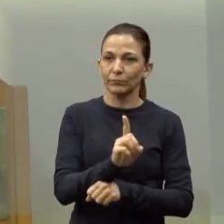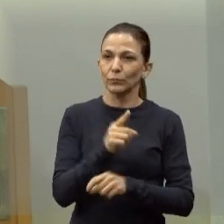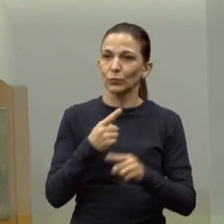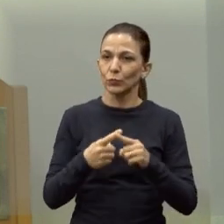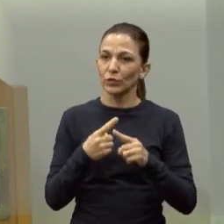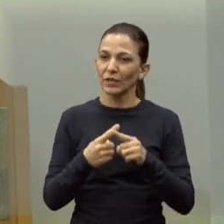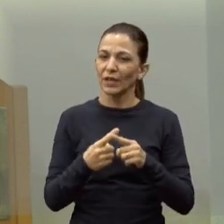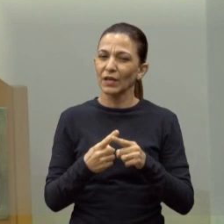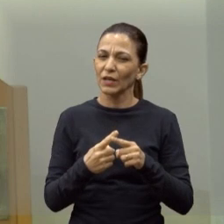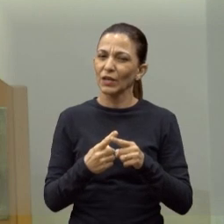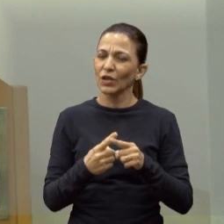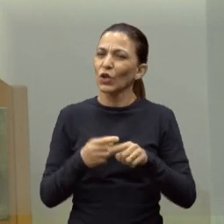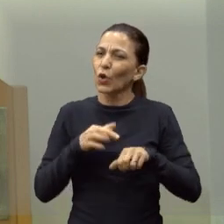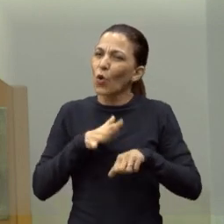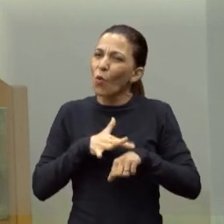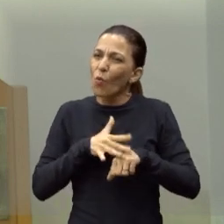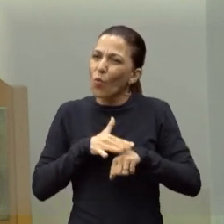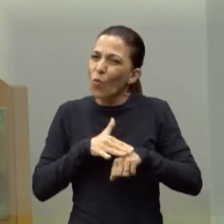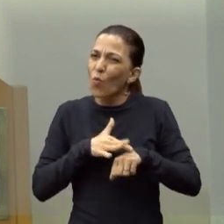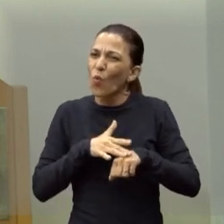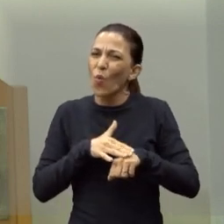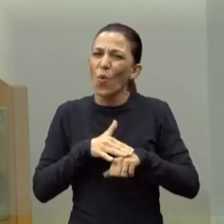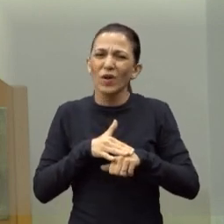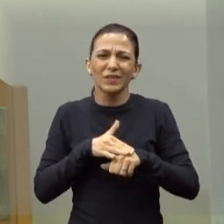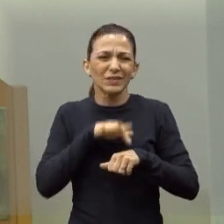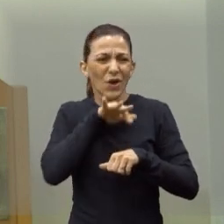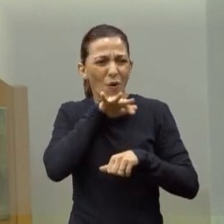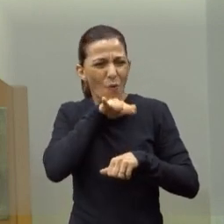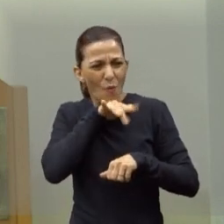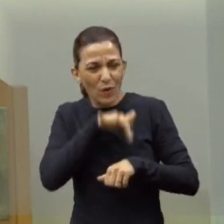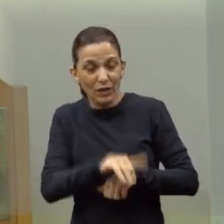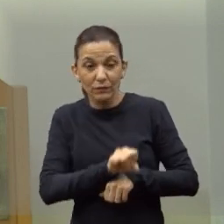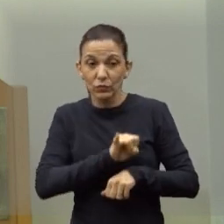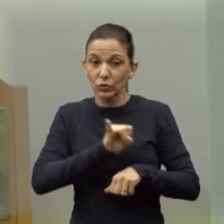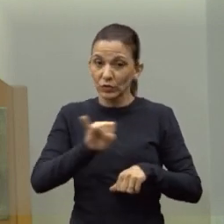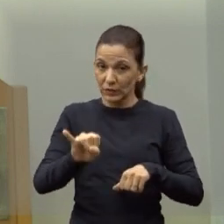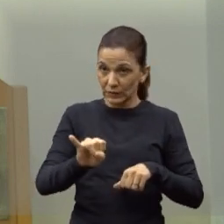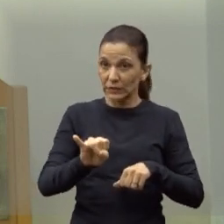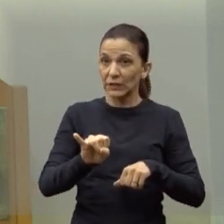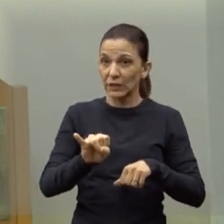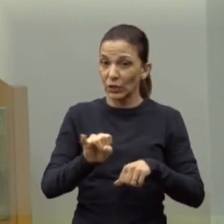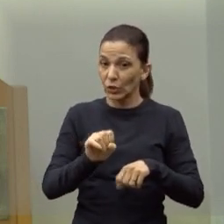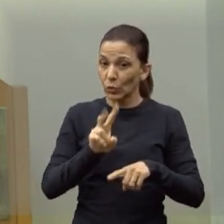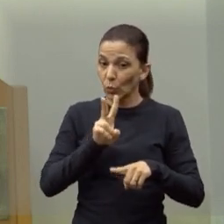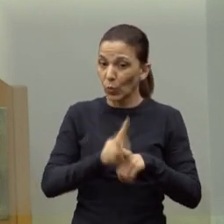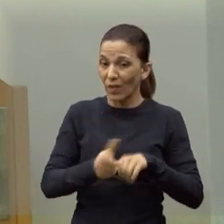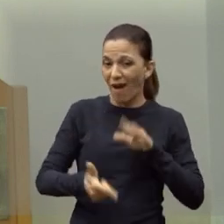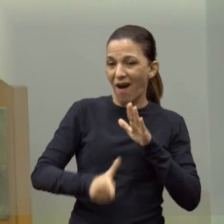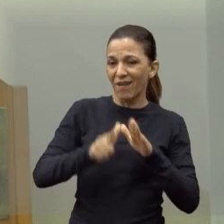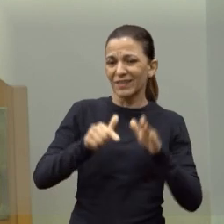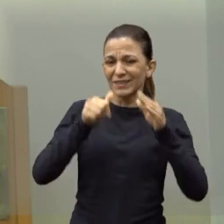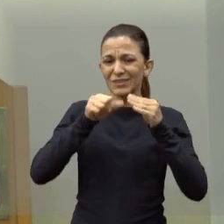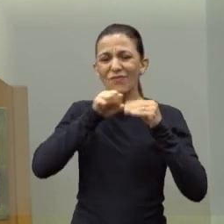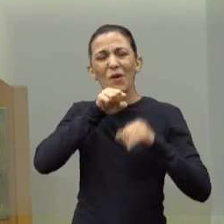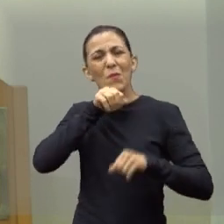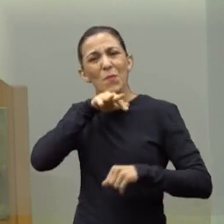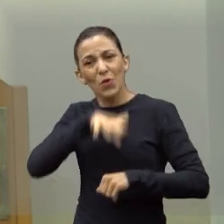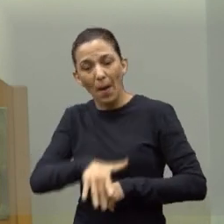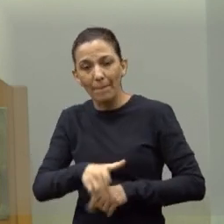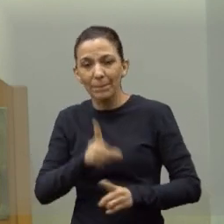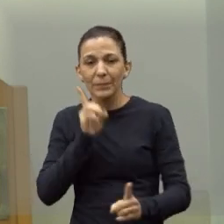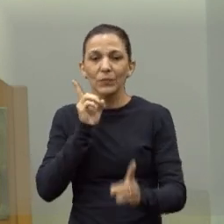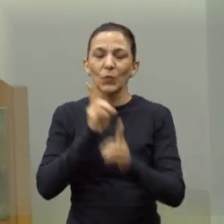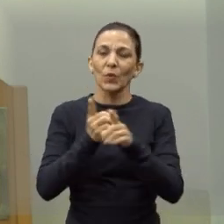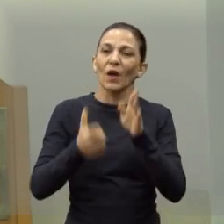é uma doença muito Traiçoeira Se você deixar ela fica cada vez pior quanto antes descobrir